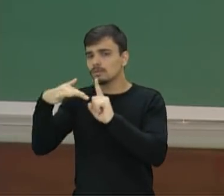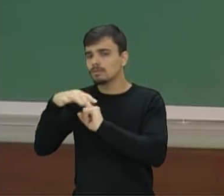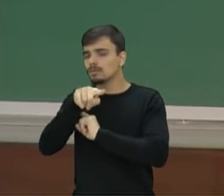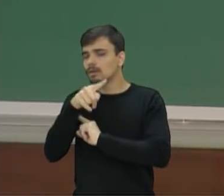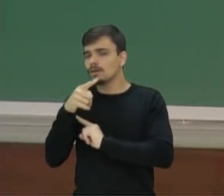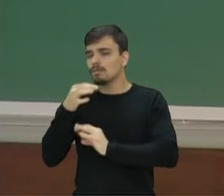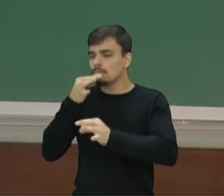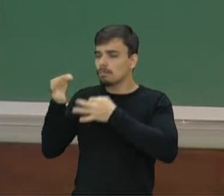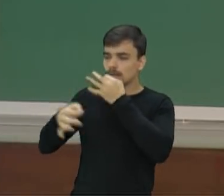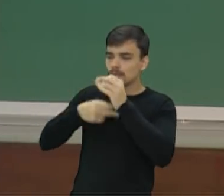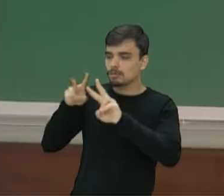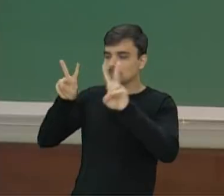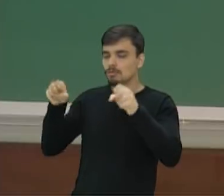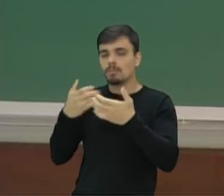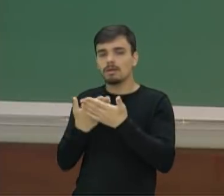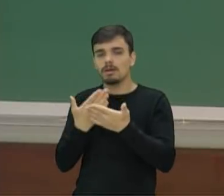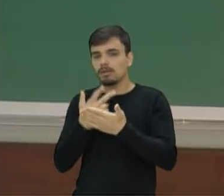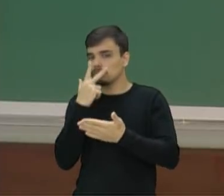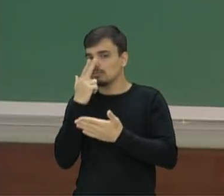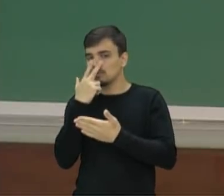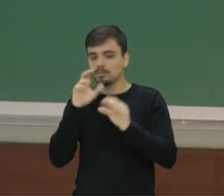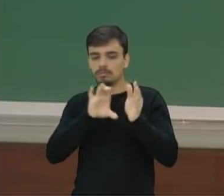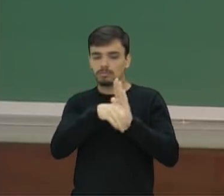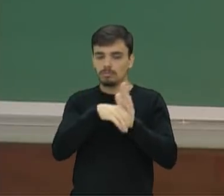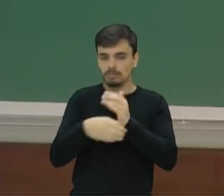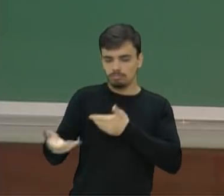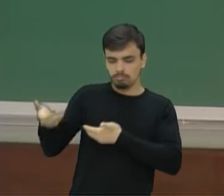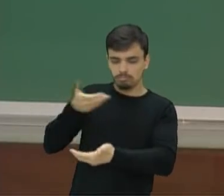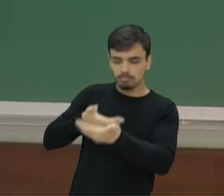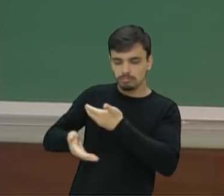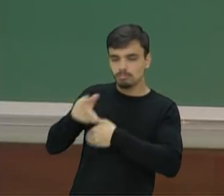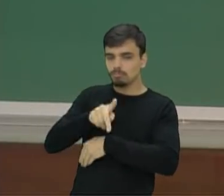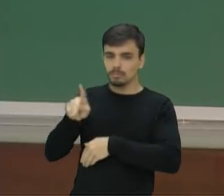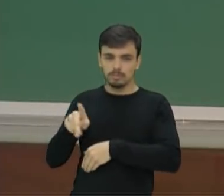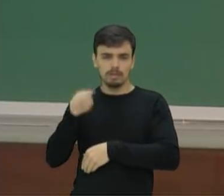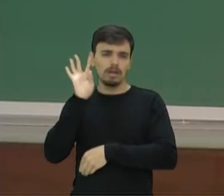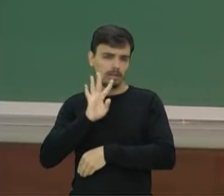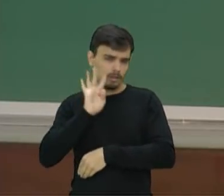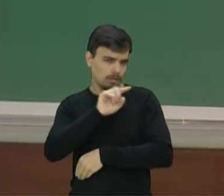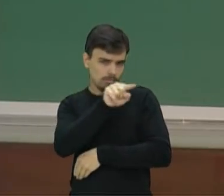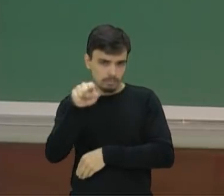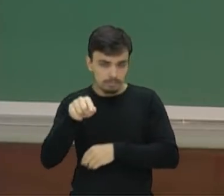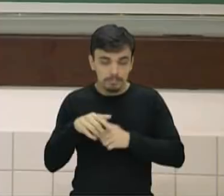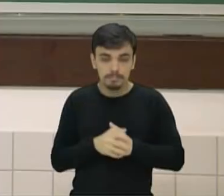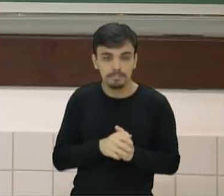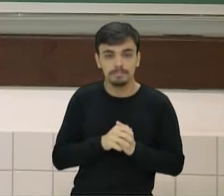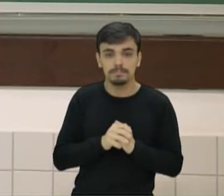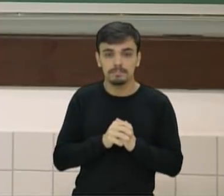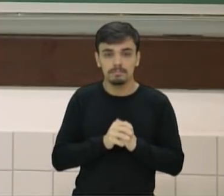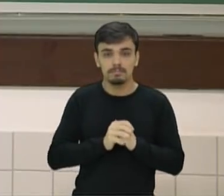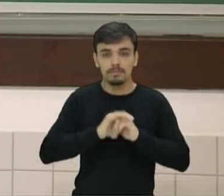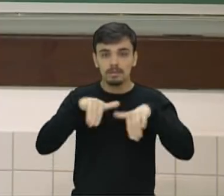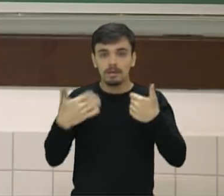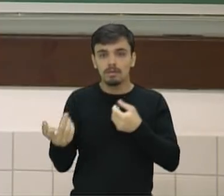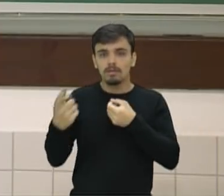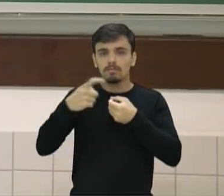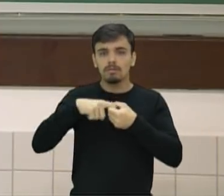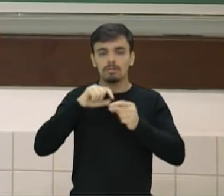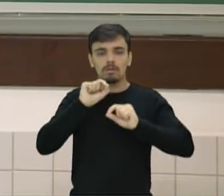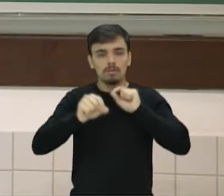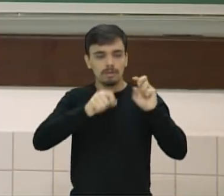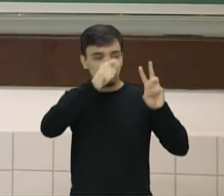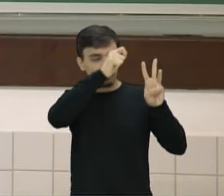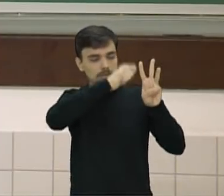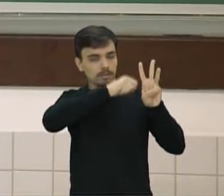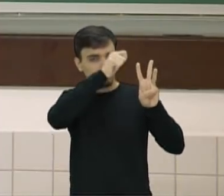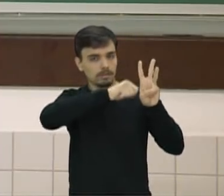que você está achando da aula, dos conceitos, troca essa ideia com ele que com certeza vai ser muito bom para você. Então, para voltar agora ao nosso terceiro